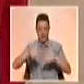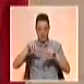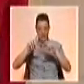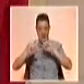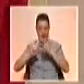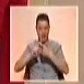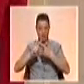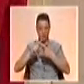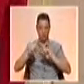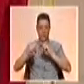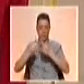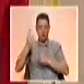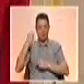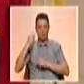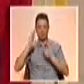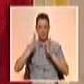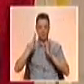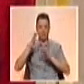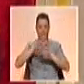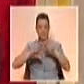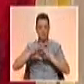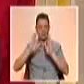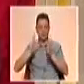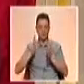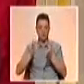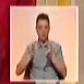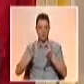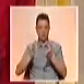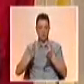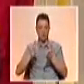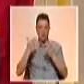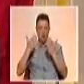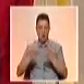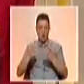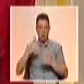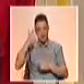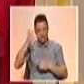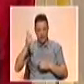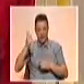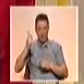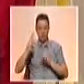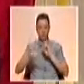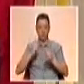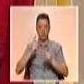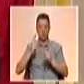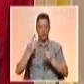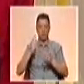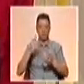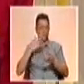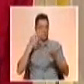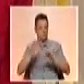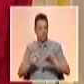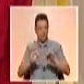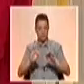Este ano só? O ano passado já aderiu. O ano passado já o fizeram, sim, pelo menos. Sim. Agora, qual é a ideia? É sobretudo um ato simbólico